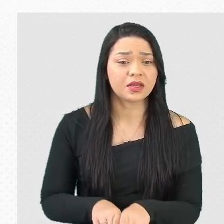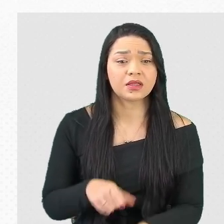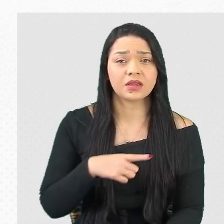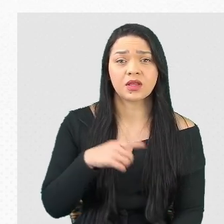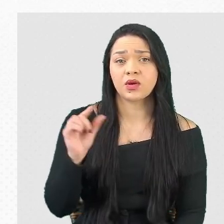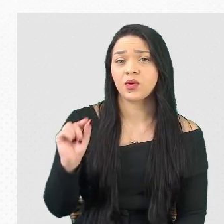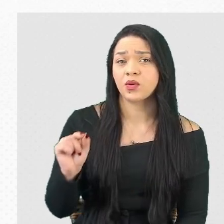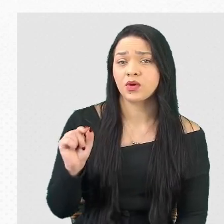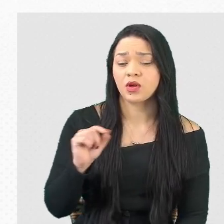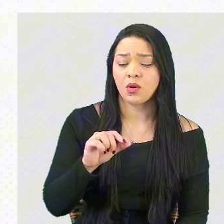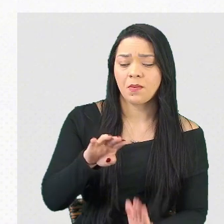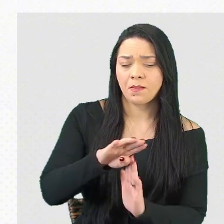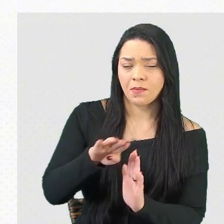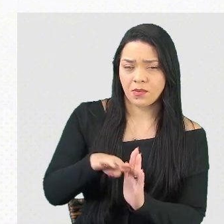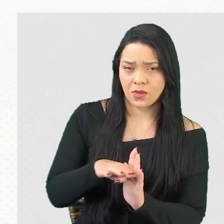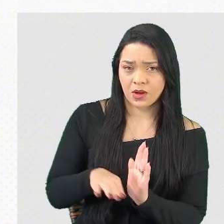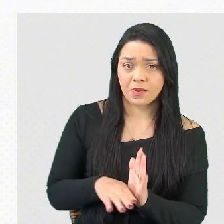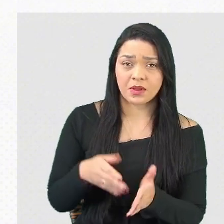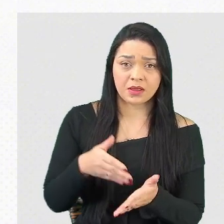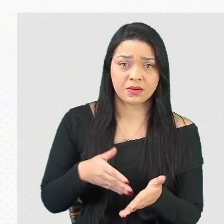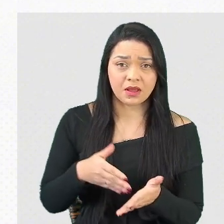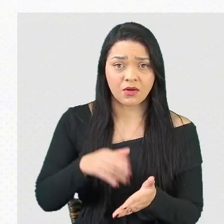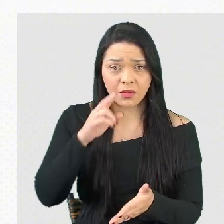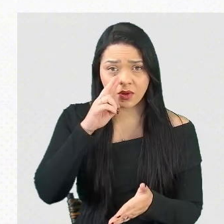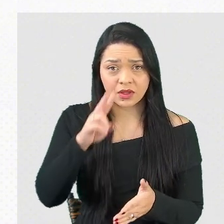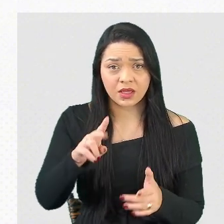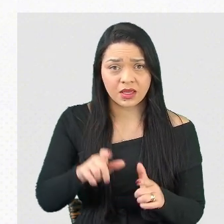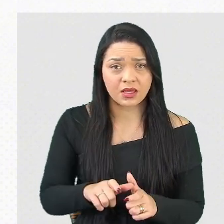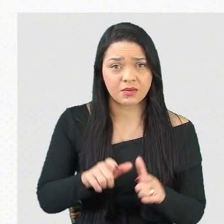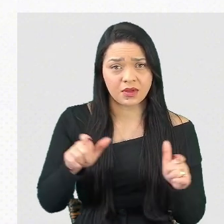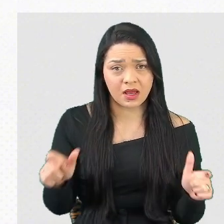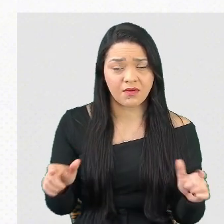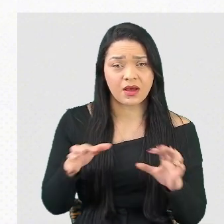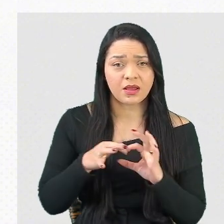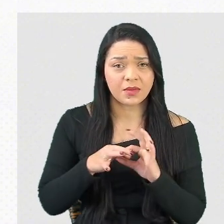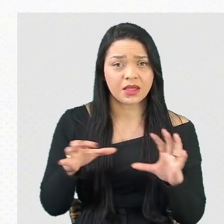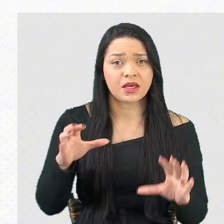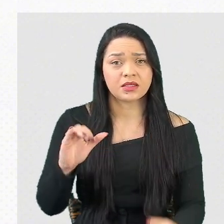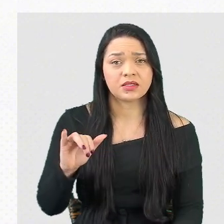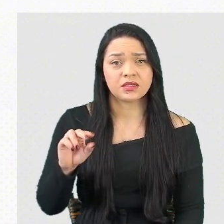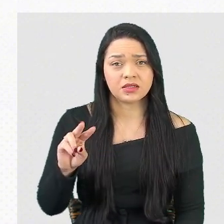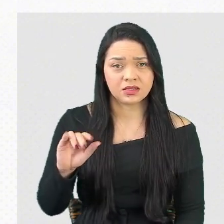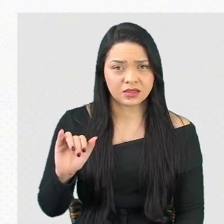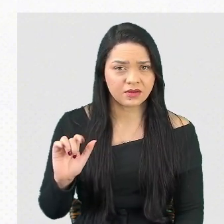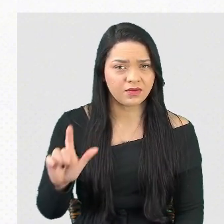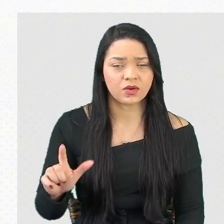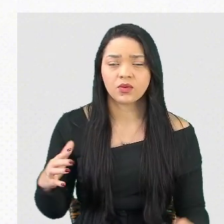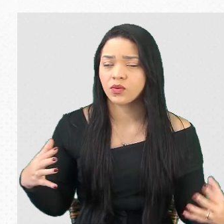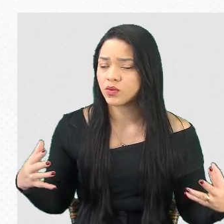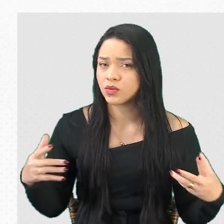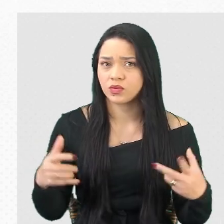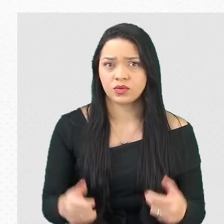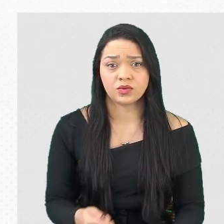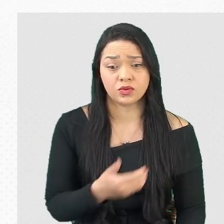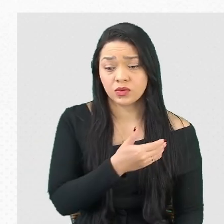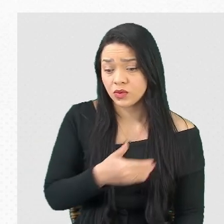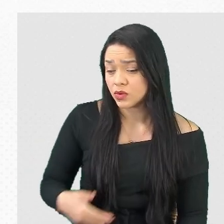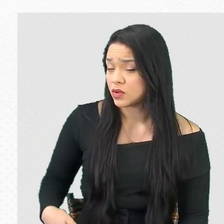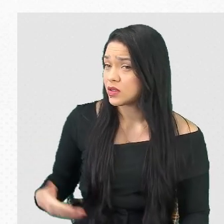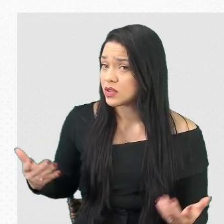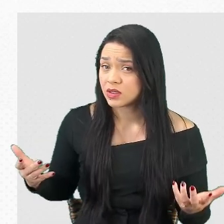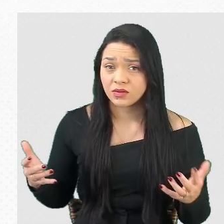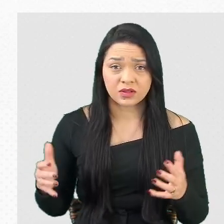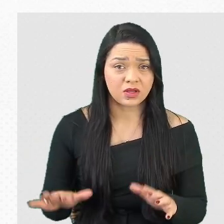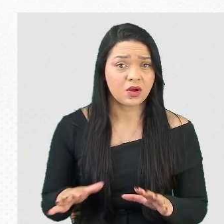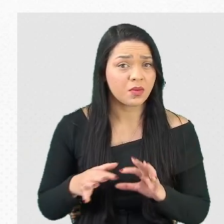programa reformista que limitava o poder central e ampliava a liberdade civil. Tudo o que os monarcas não queriam. Uma